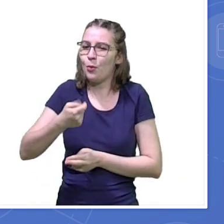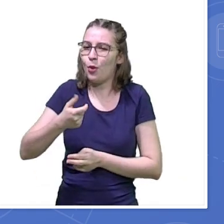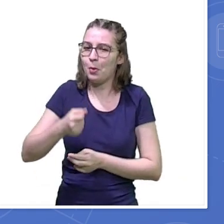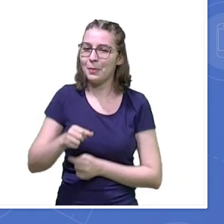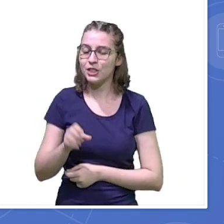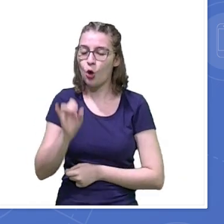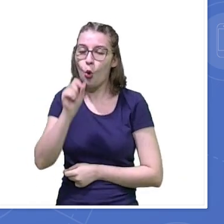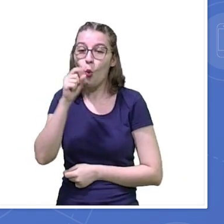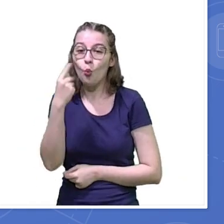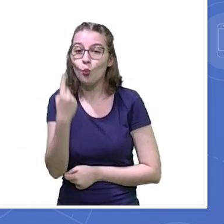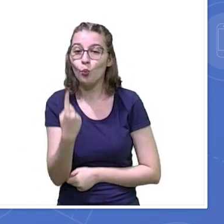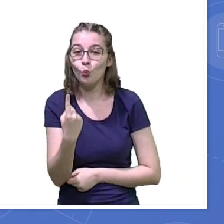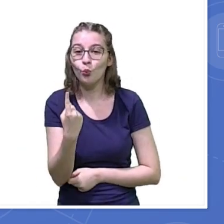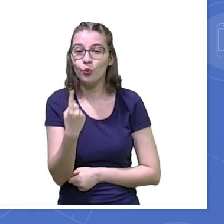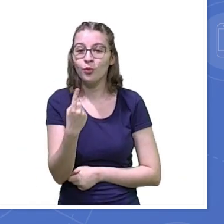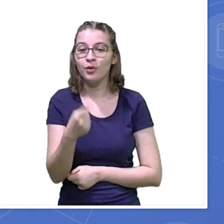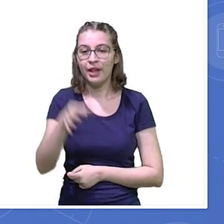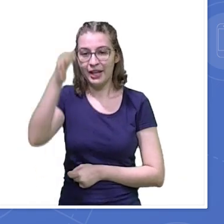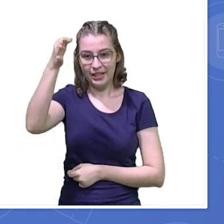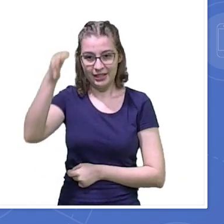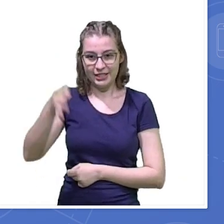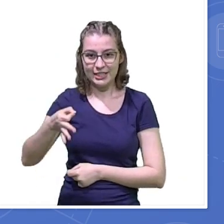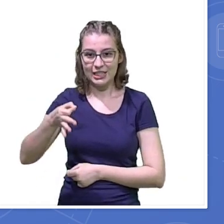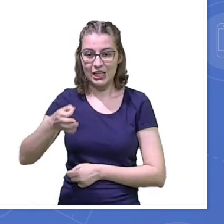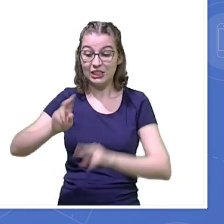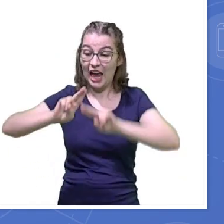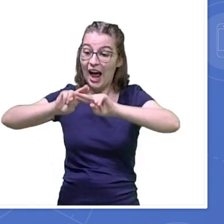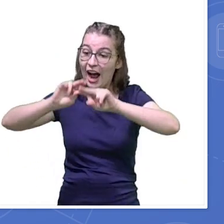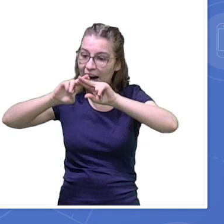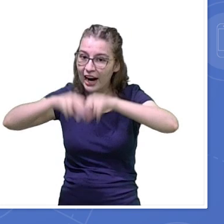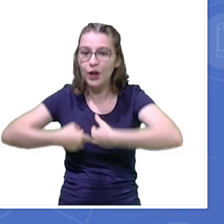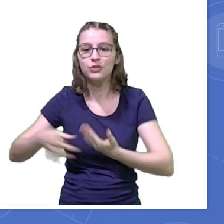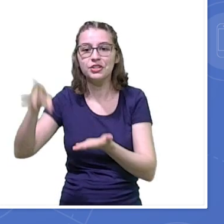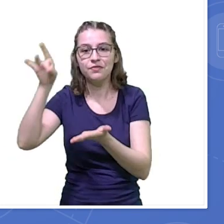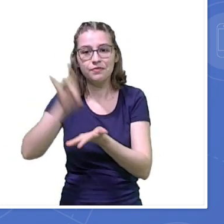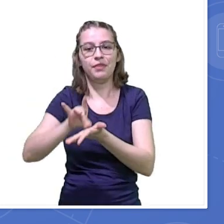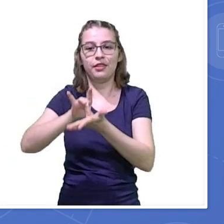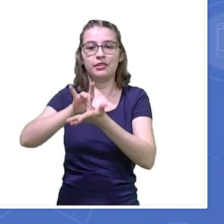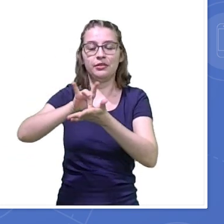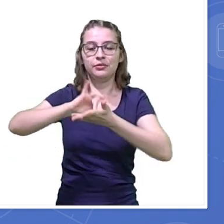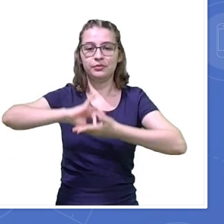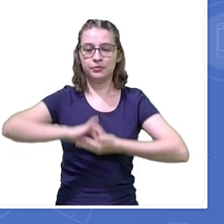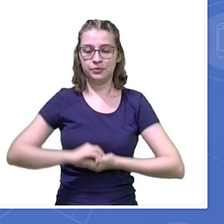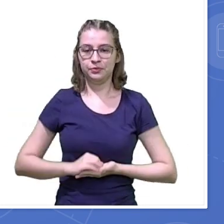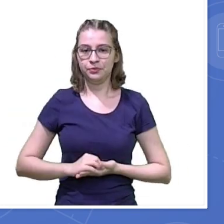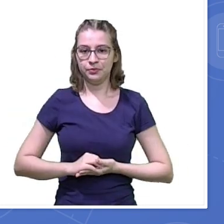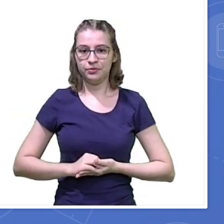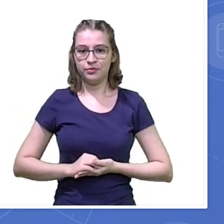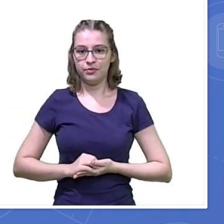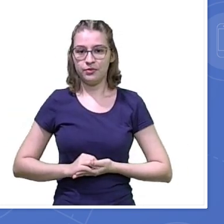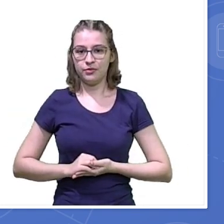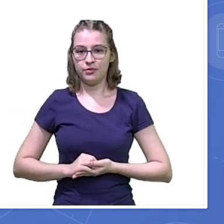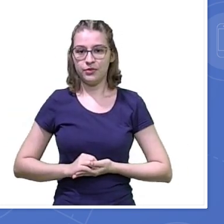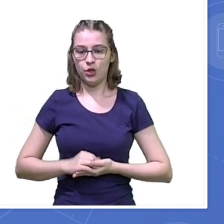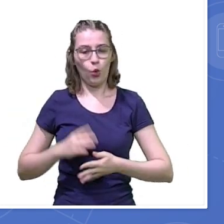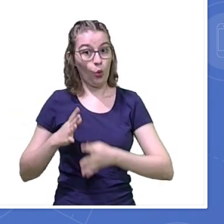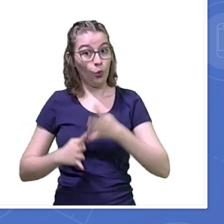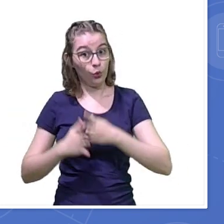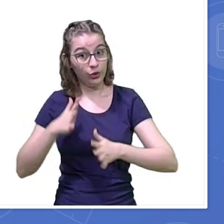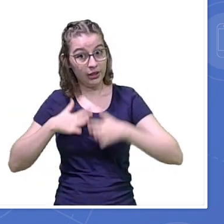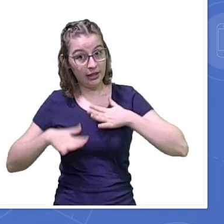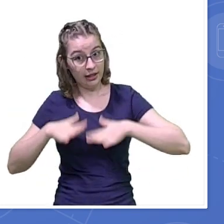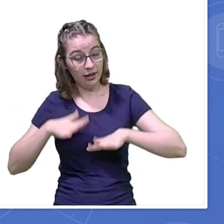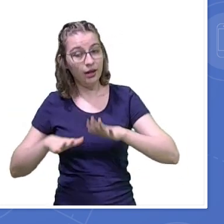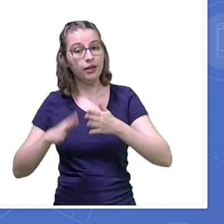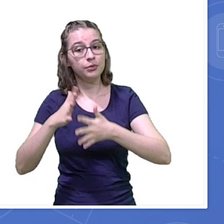uma delas está relacionada com o porquê mesmo de Brasília ter sido criada. Tá bom, gente? Não vamos confundir. Daqui a